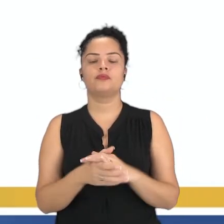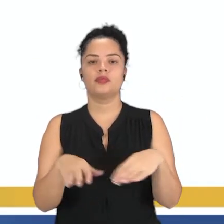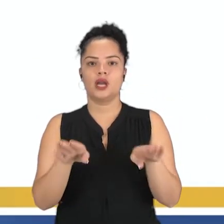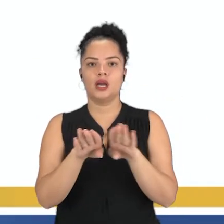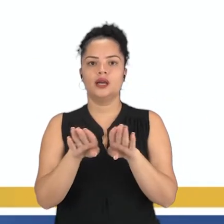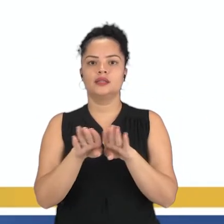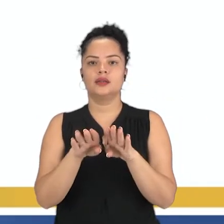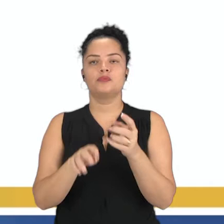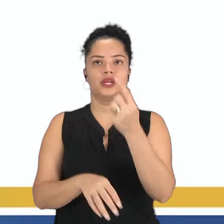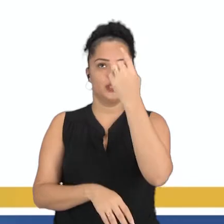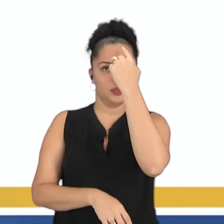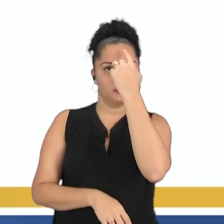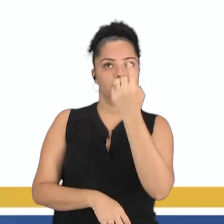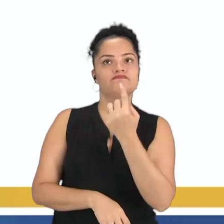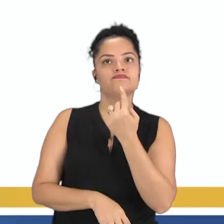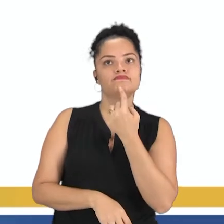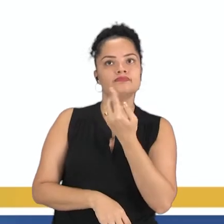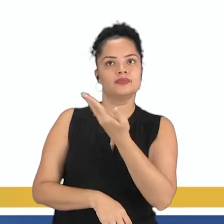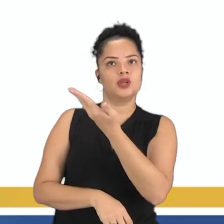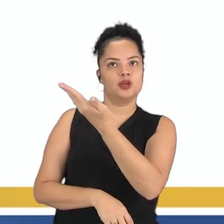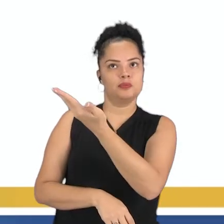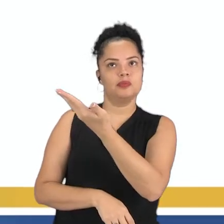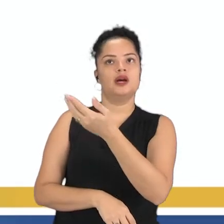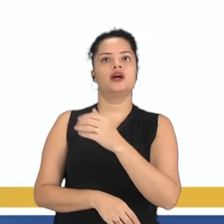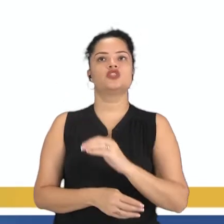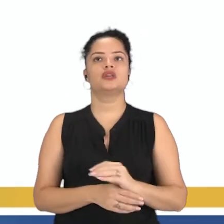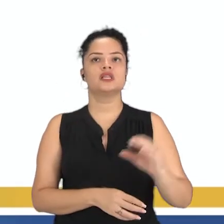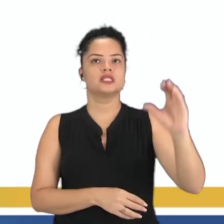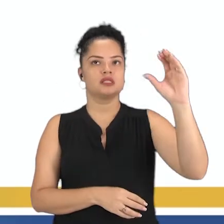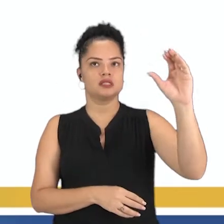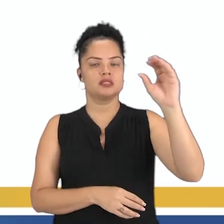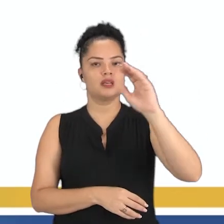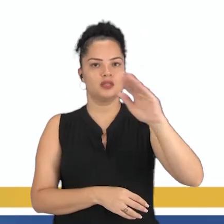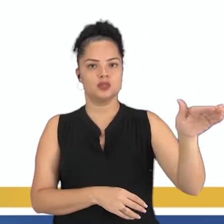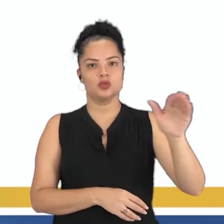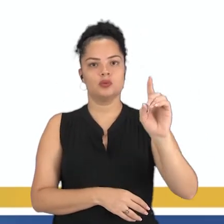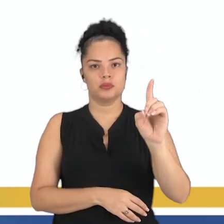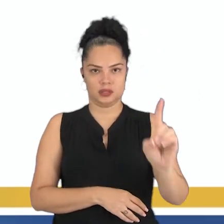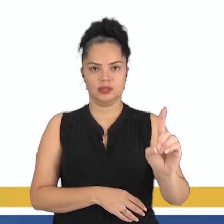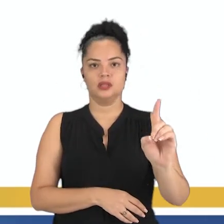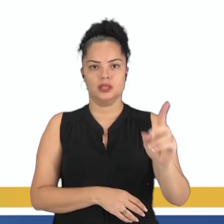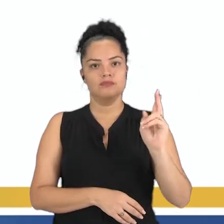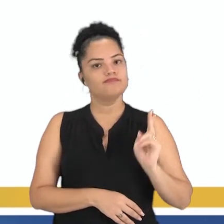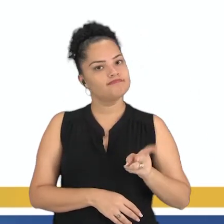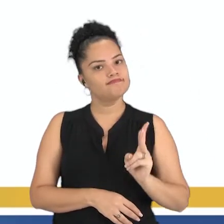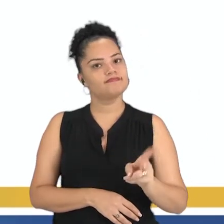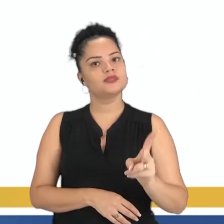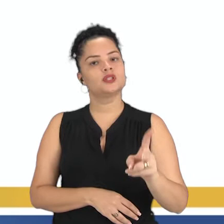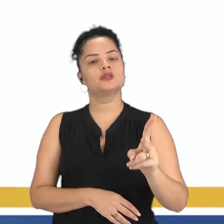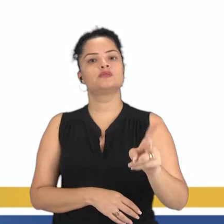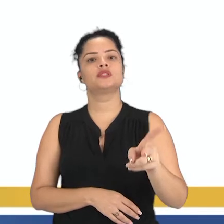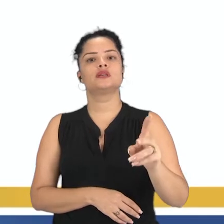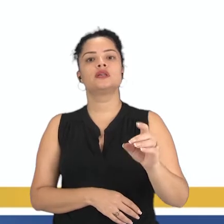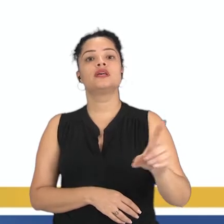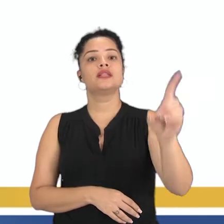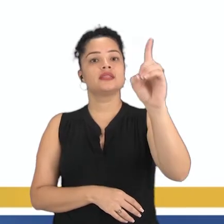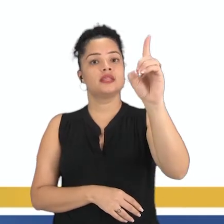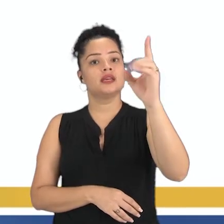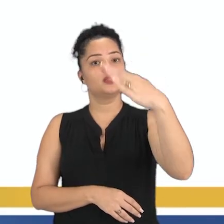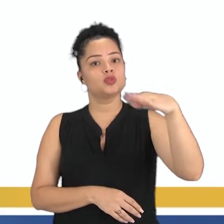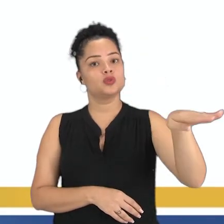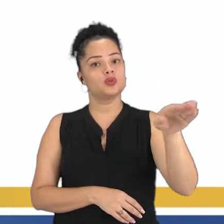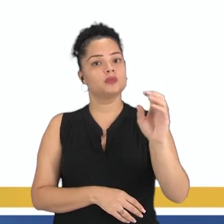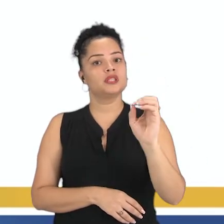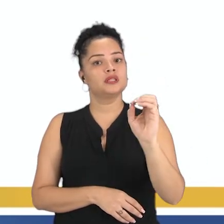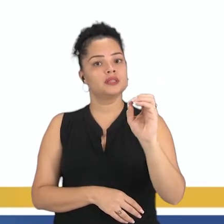como um bizu, o inverso da fração c sobre d sempre será a fração d sobre c.